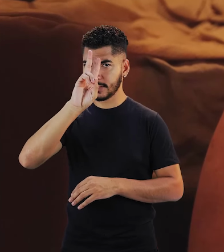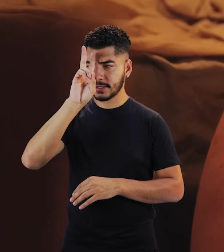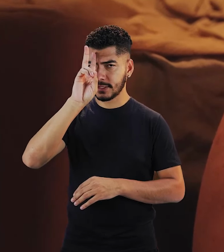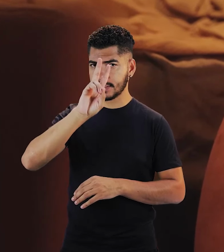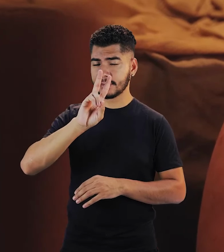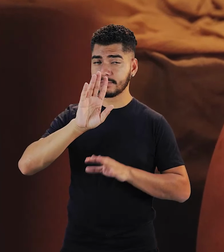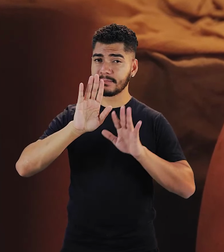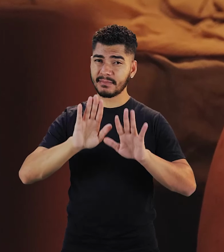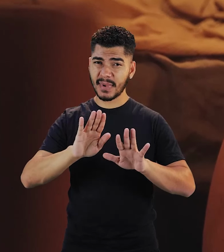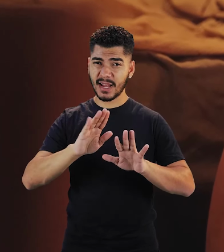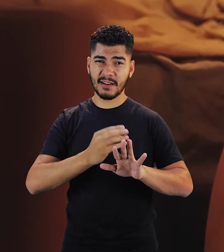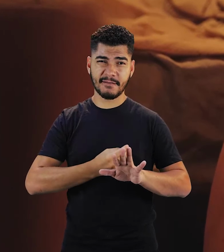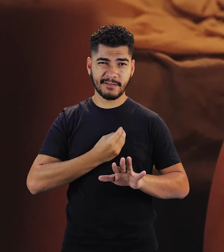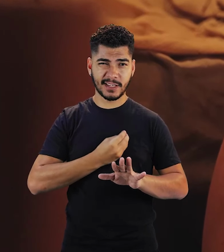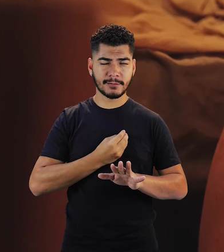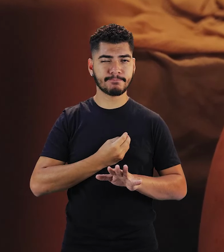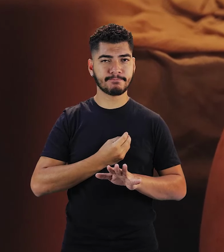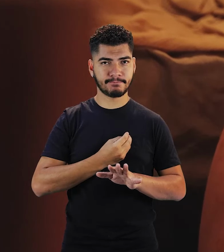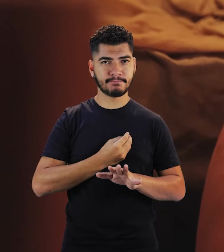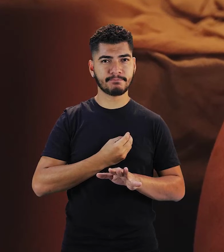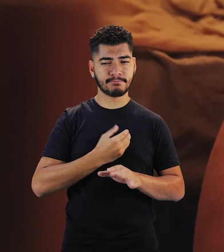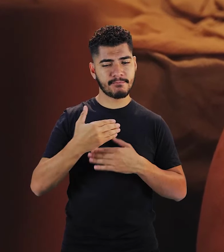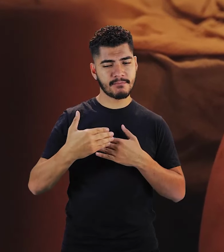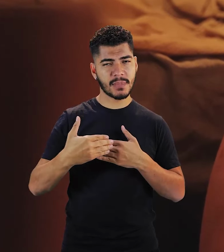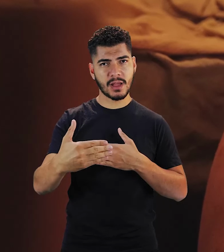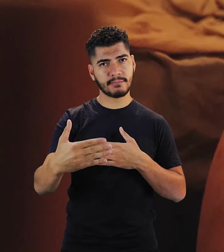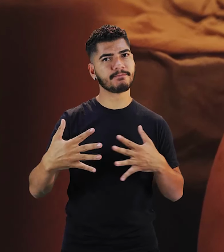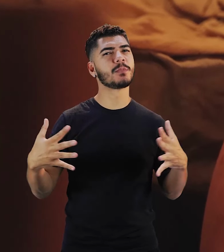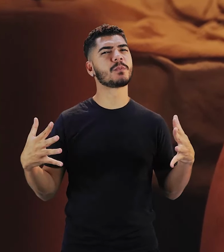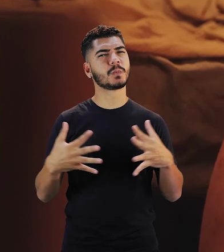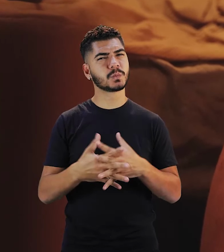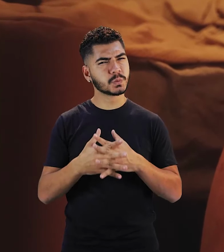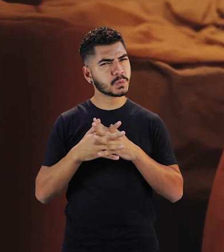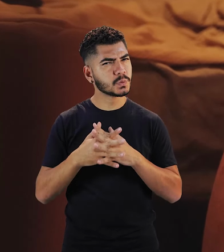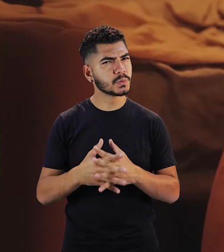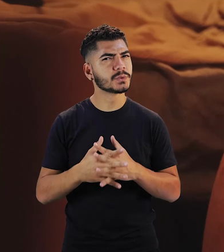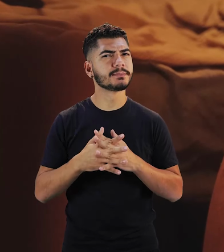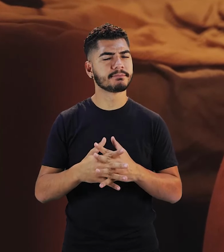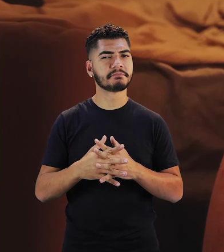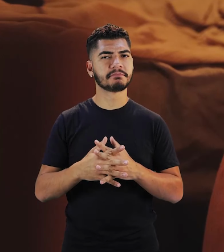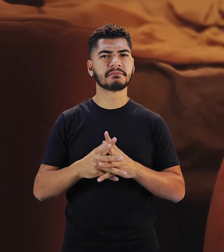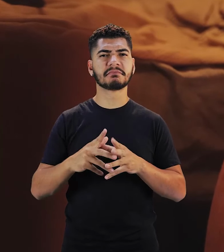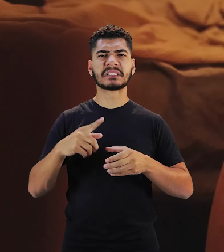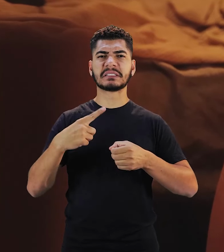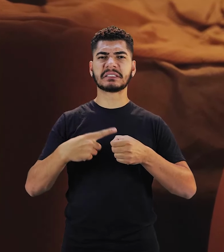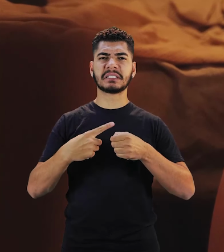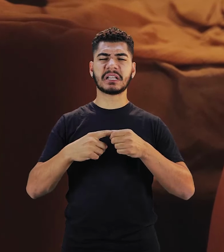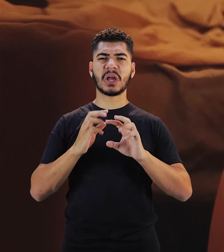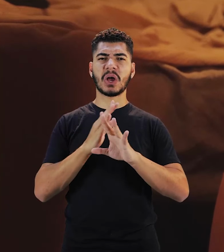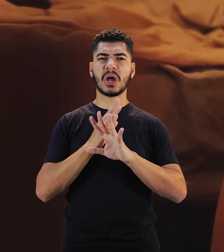A vida anda muito complicada ultimamente. A cidade inteira arde em febre.